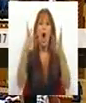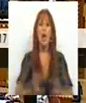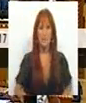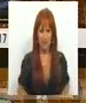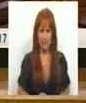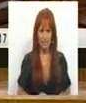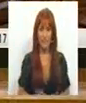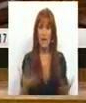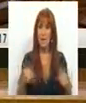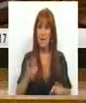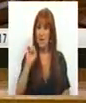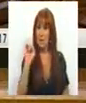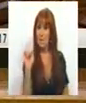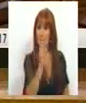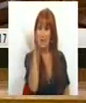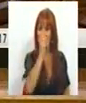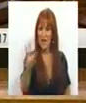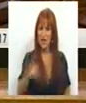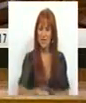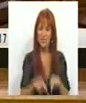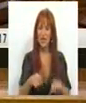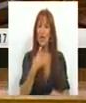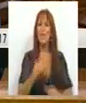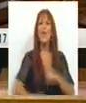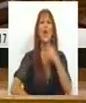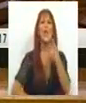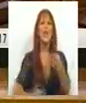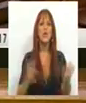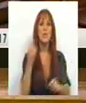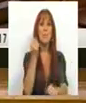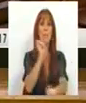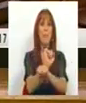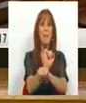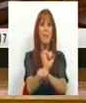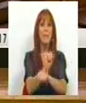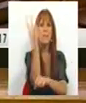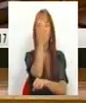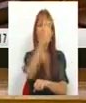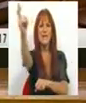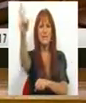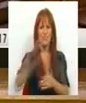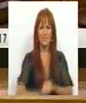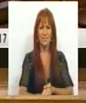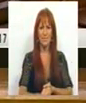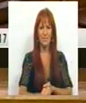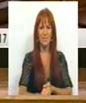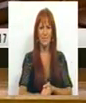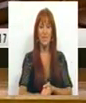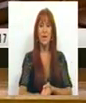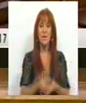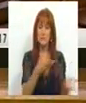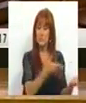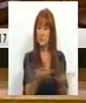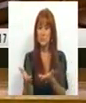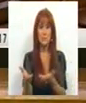orçamental. Mas pela primeira vez foram anunciadas cativações permanentes. E